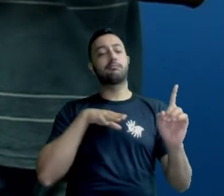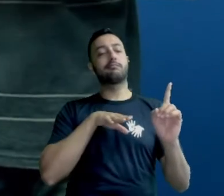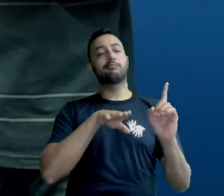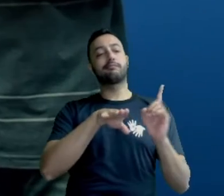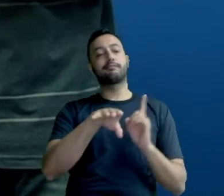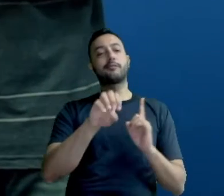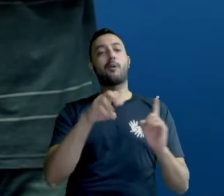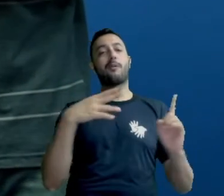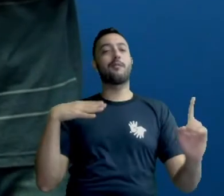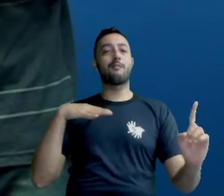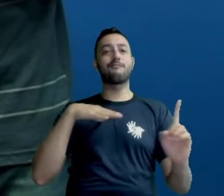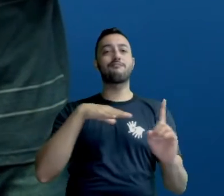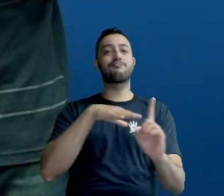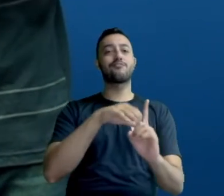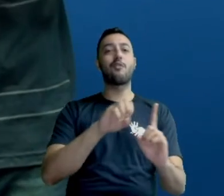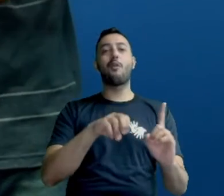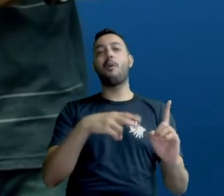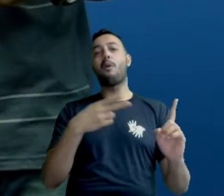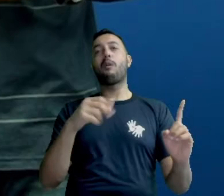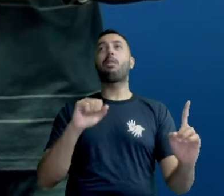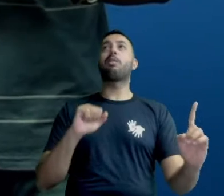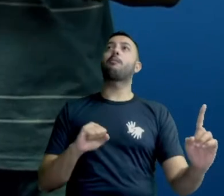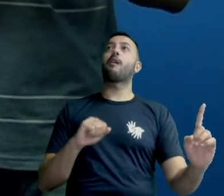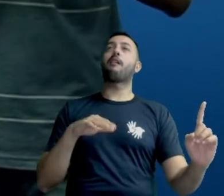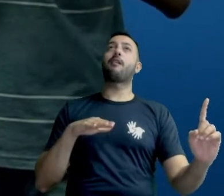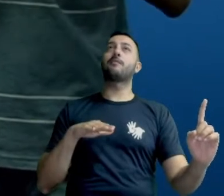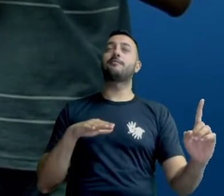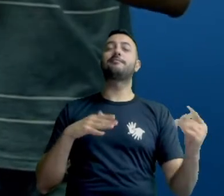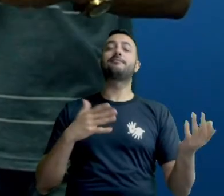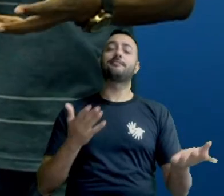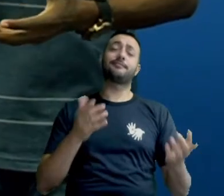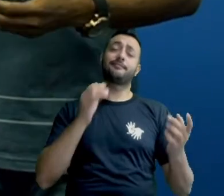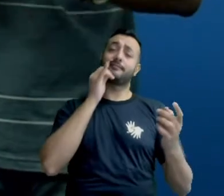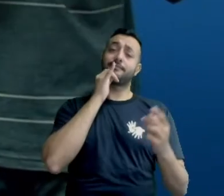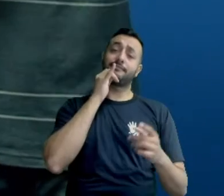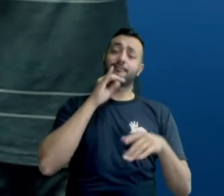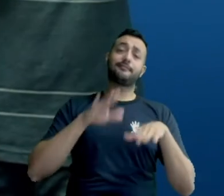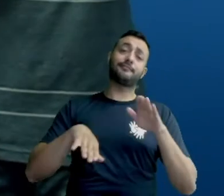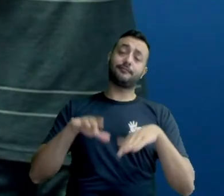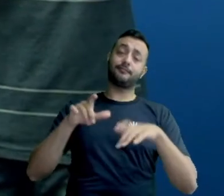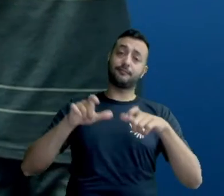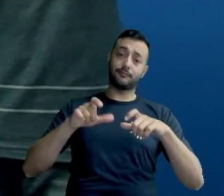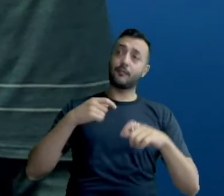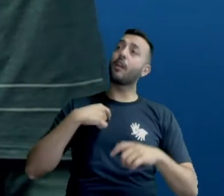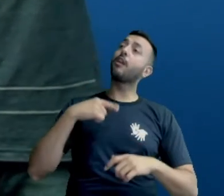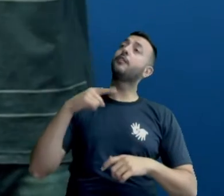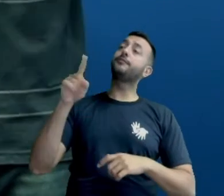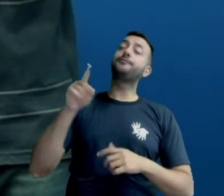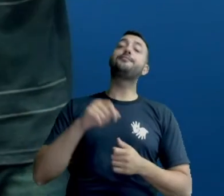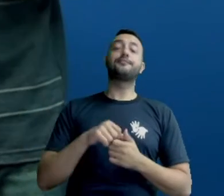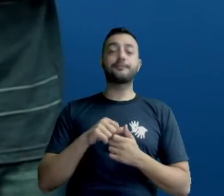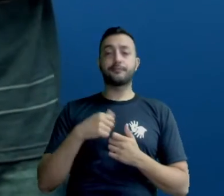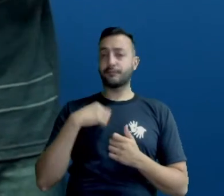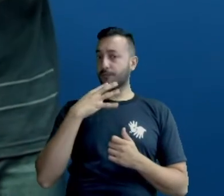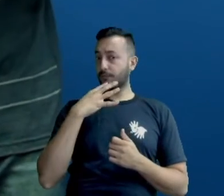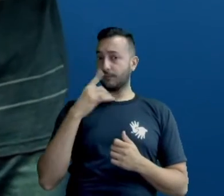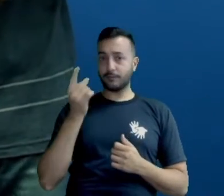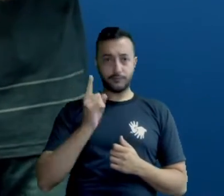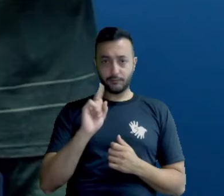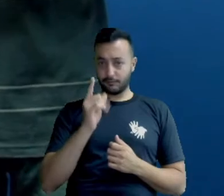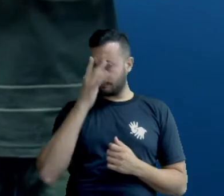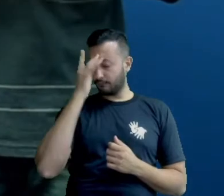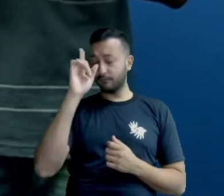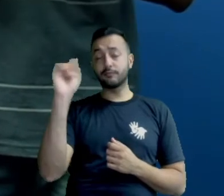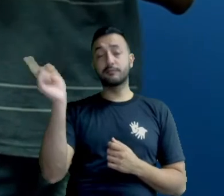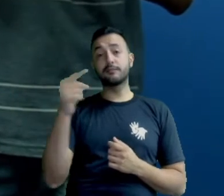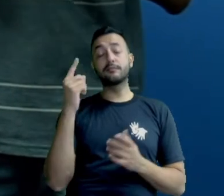o ideal, quando você vê se você vai para um determinado lugar, né? E você não conhece, a maioria das